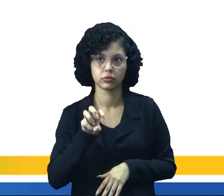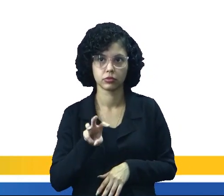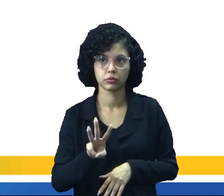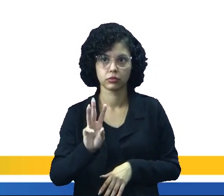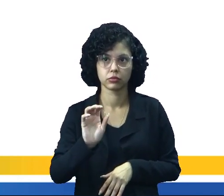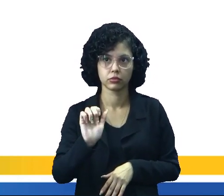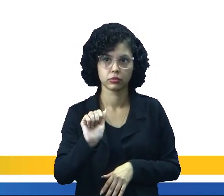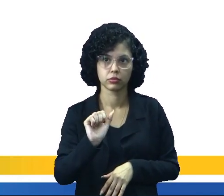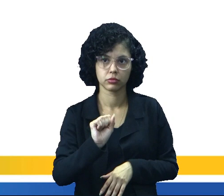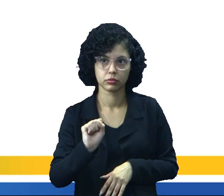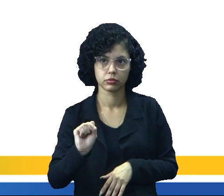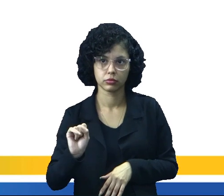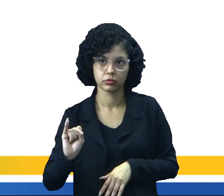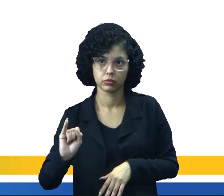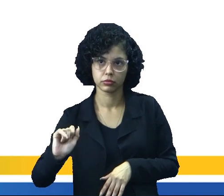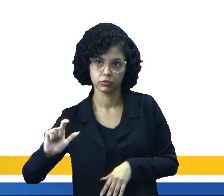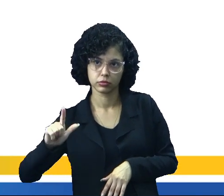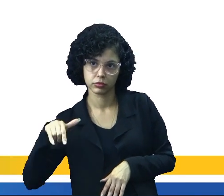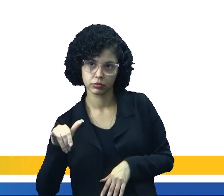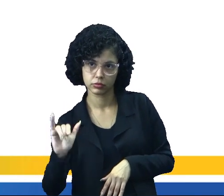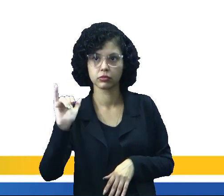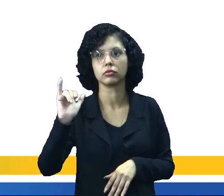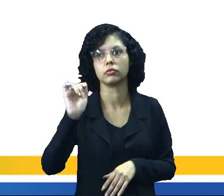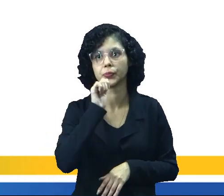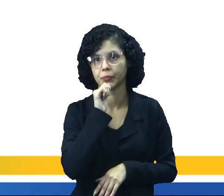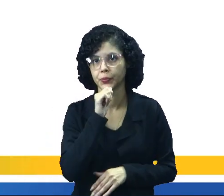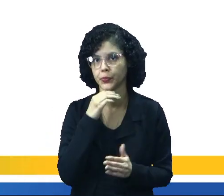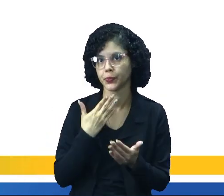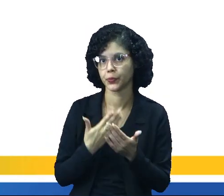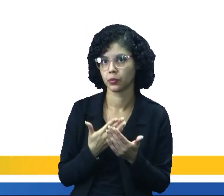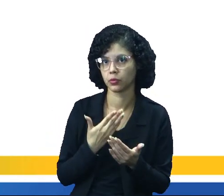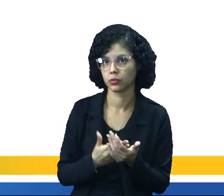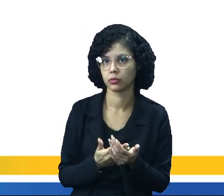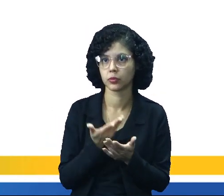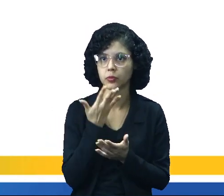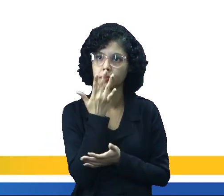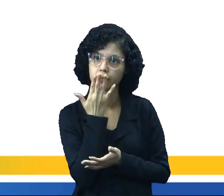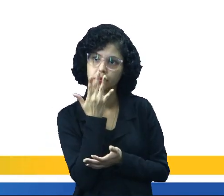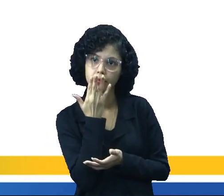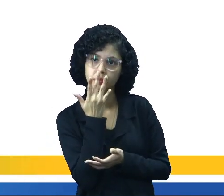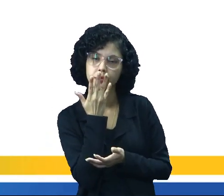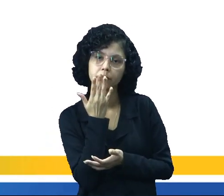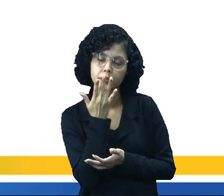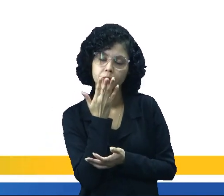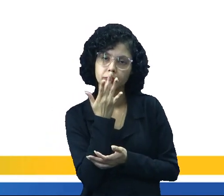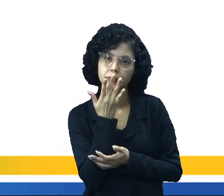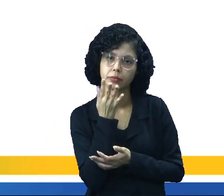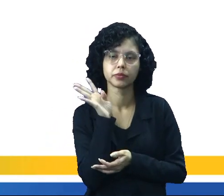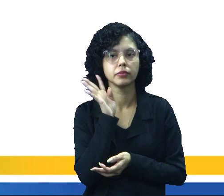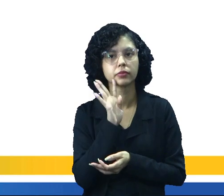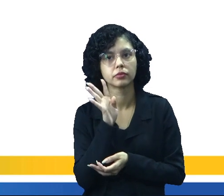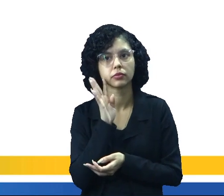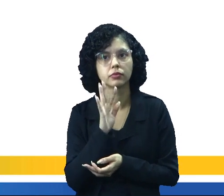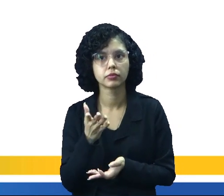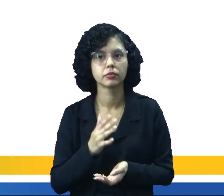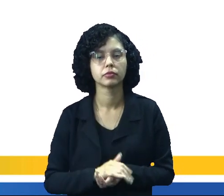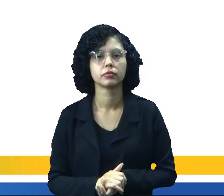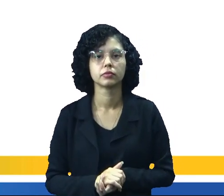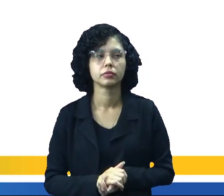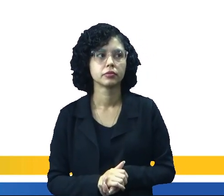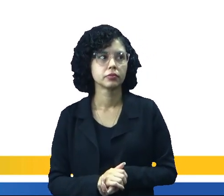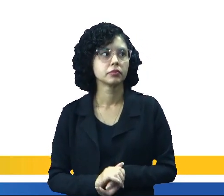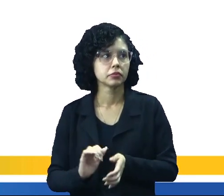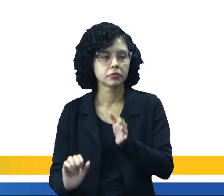Kandinsky. Esse pintor estava interessado em estudar os efeitos da cor. Olha só uma coisa interessante aqui, hein? E